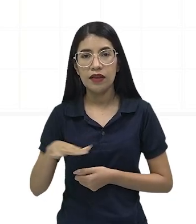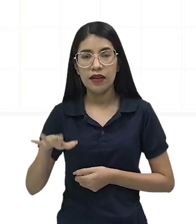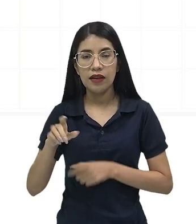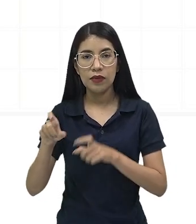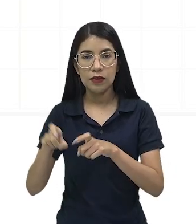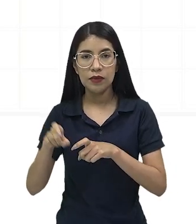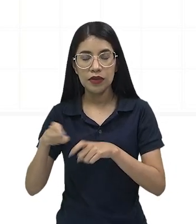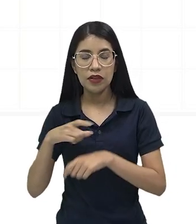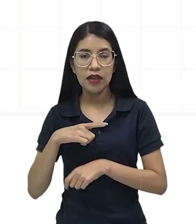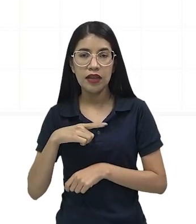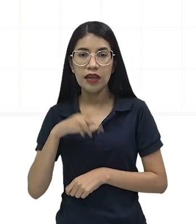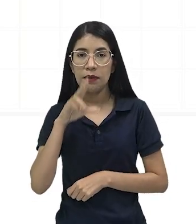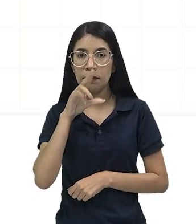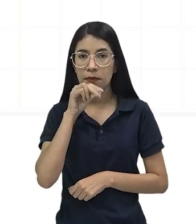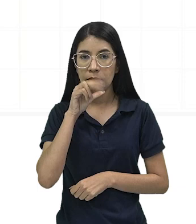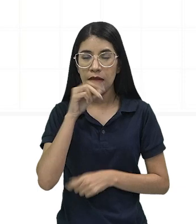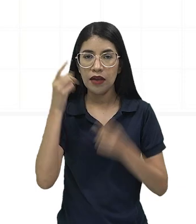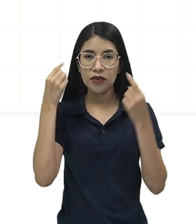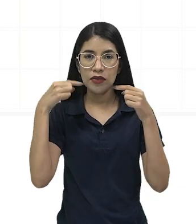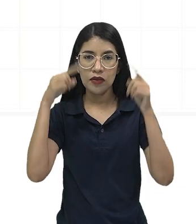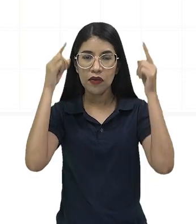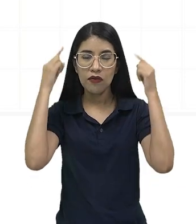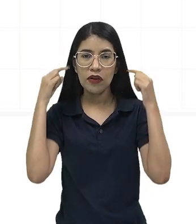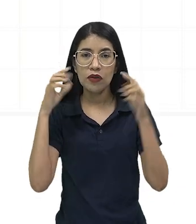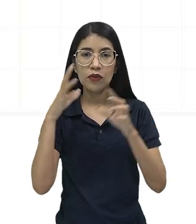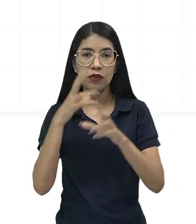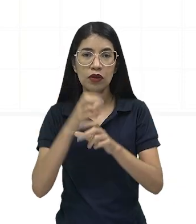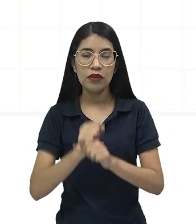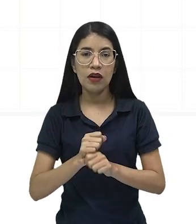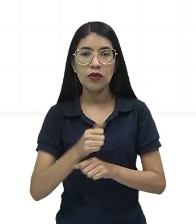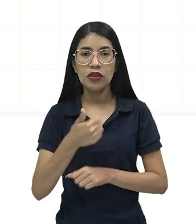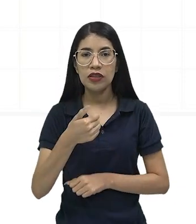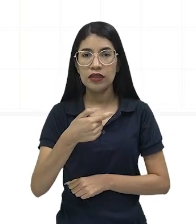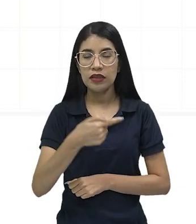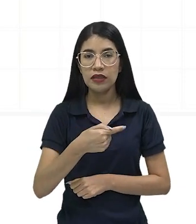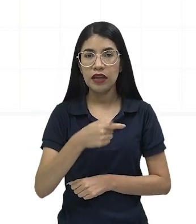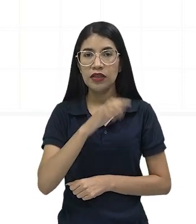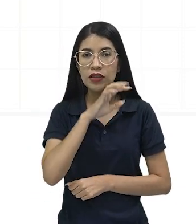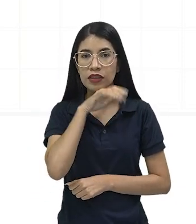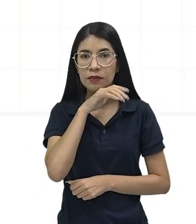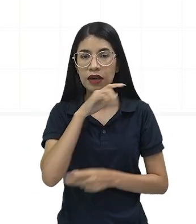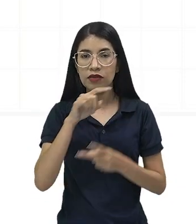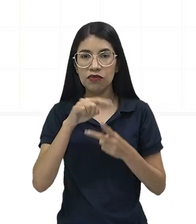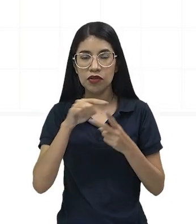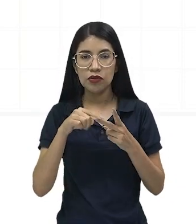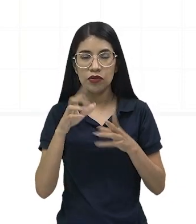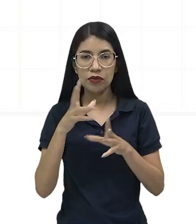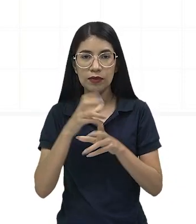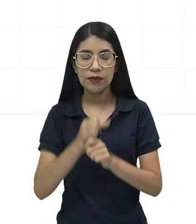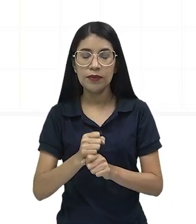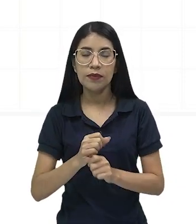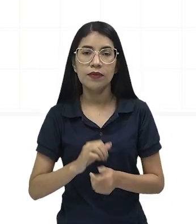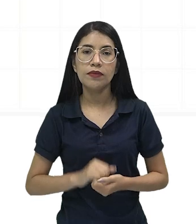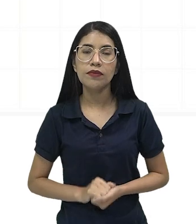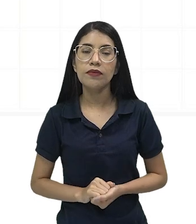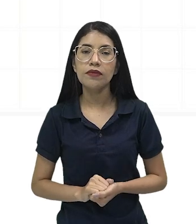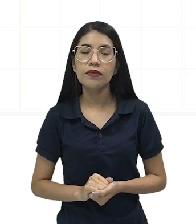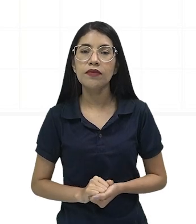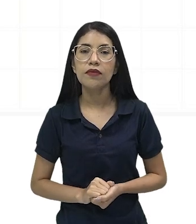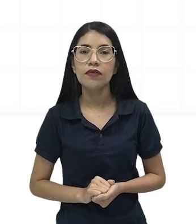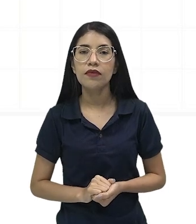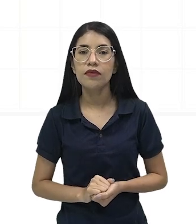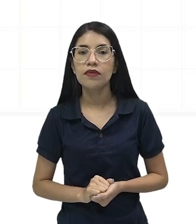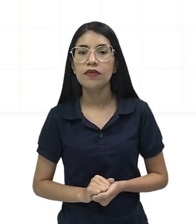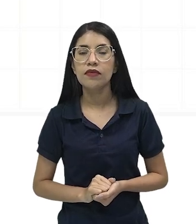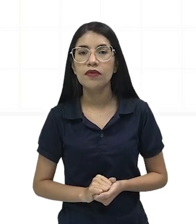há patos e ovelhas num total de 17 animais. Ora, então com